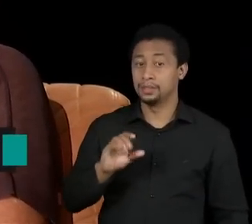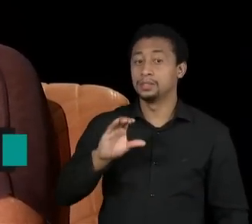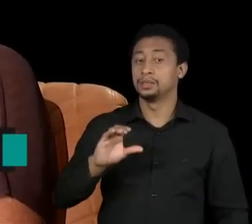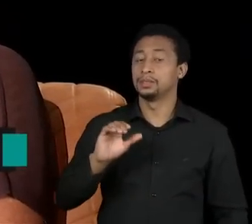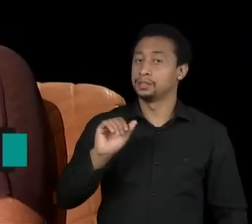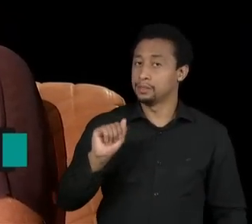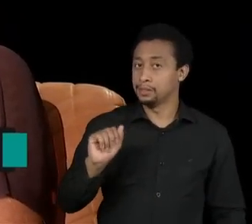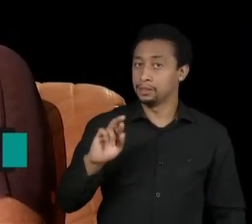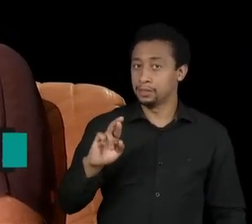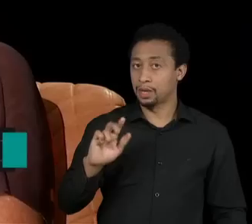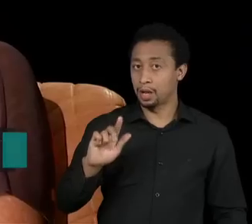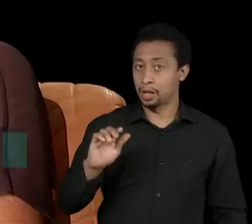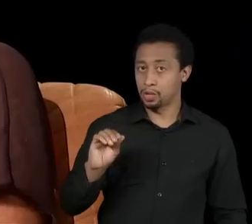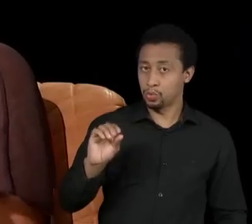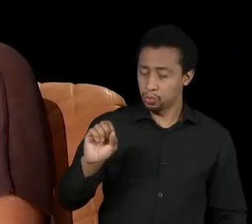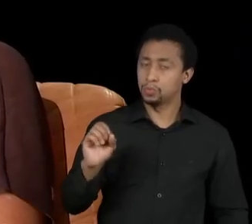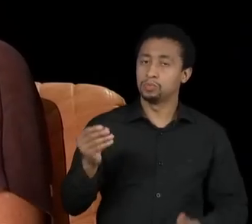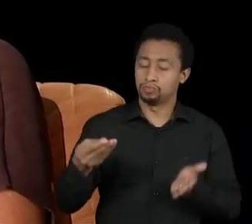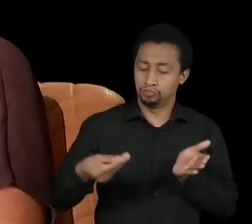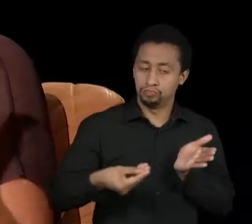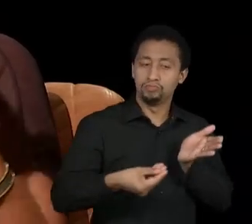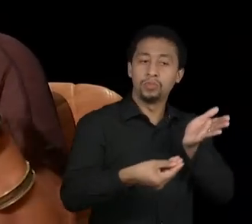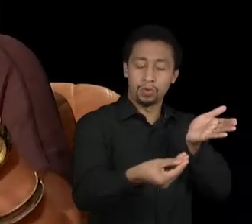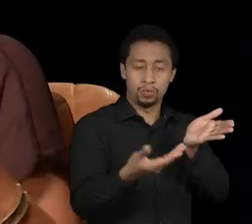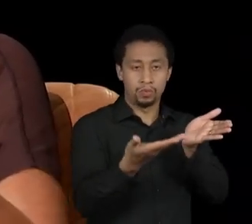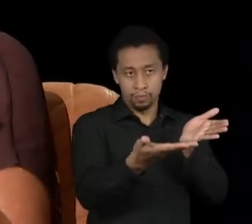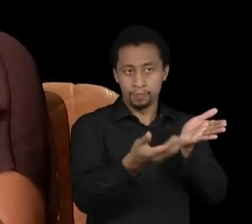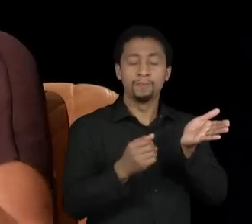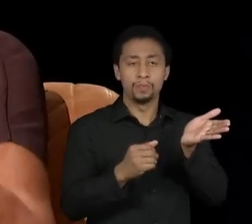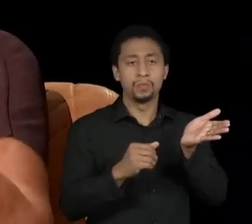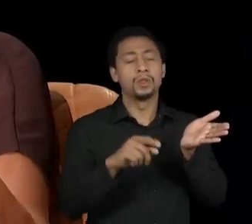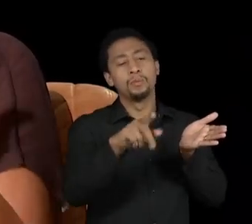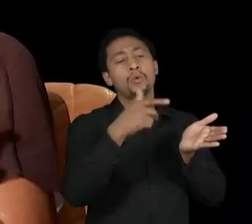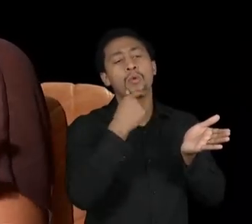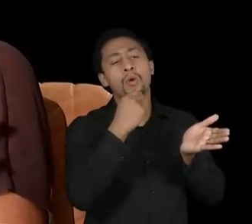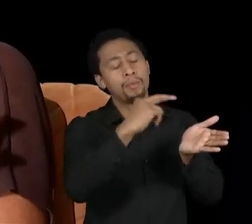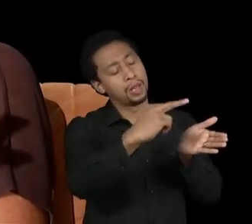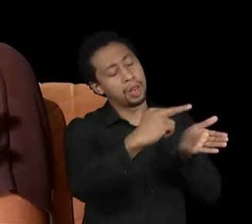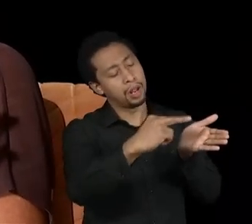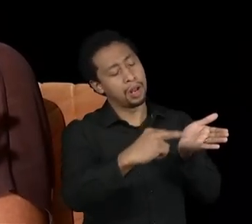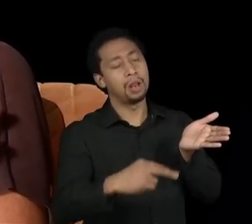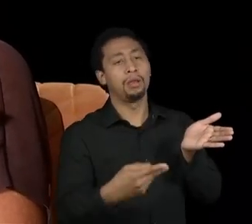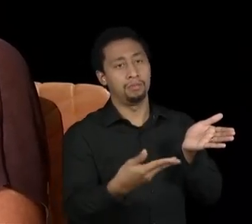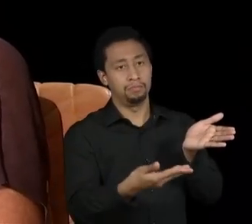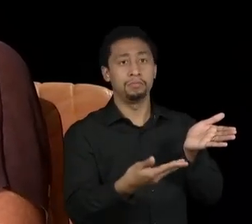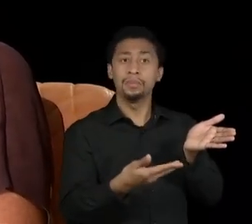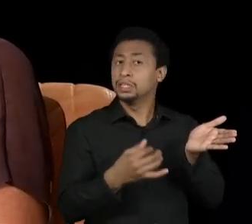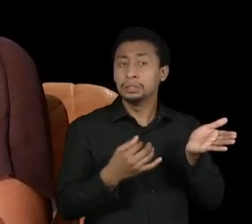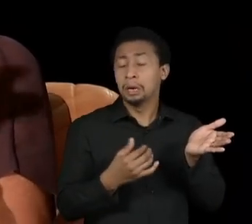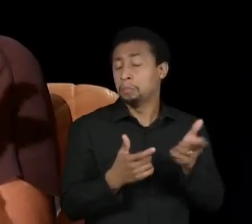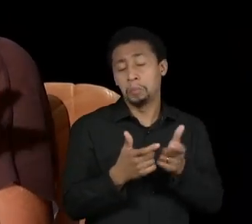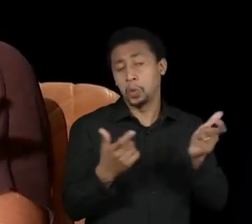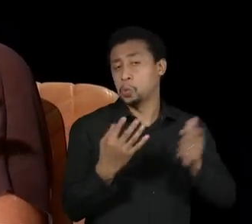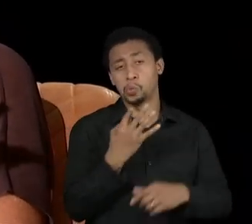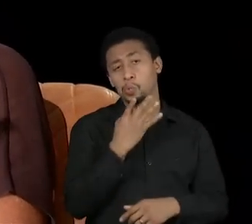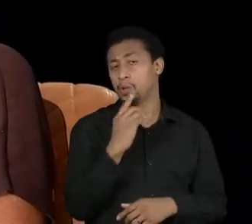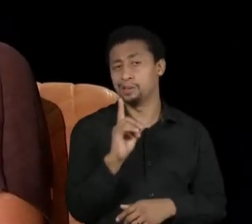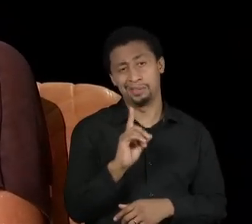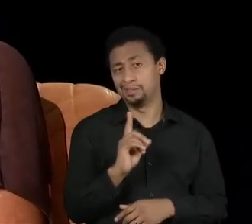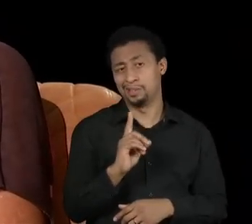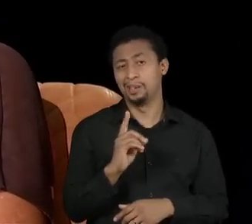ler a peça. Uhum. Essa peça estava desconhecida, já fazia, nessa época, 30